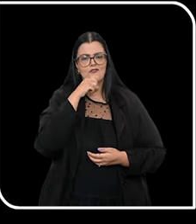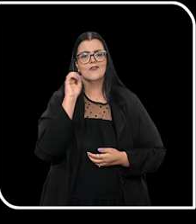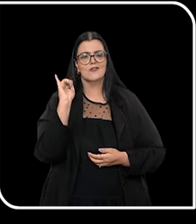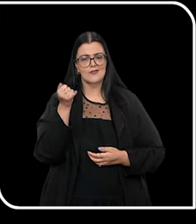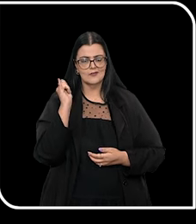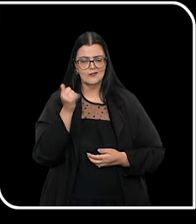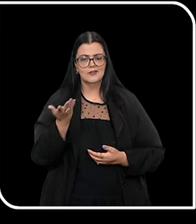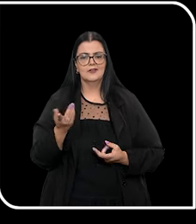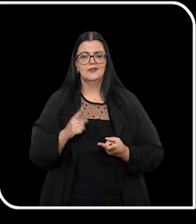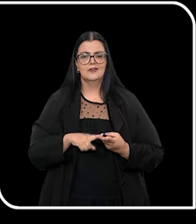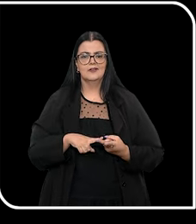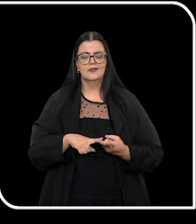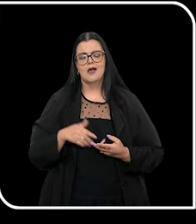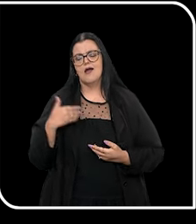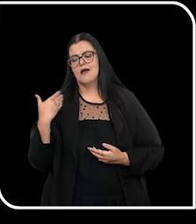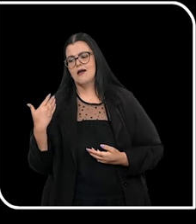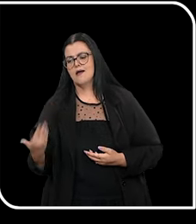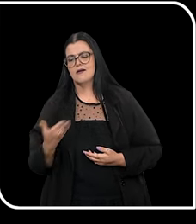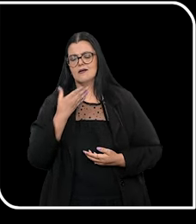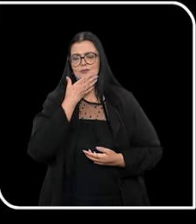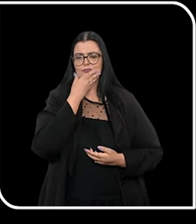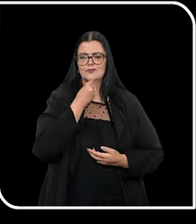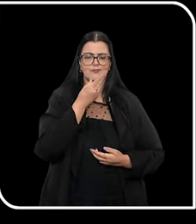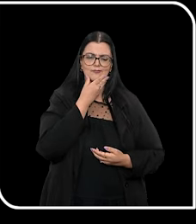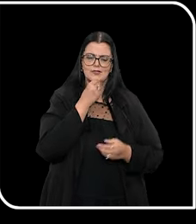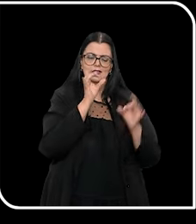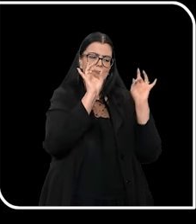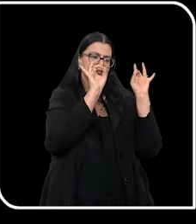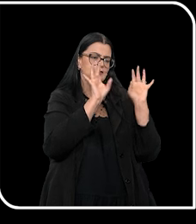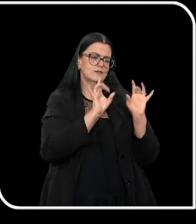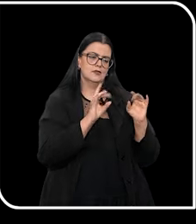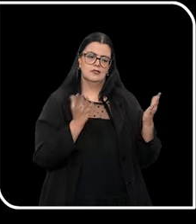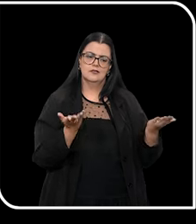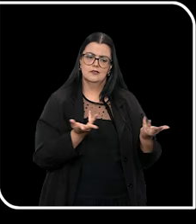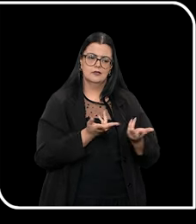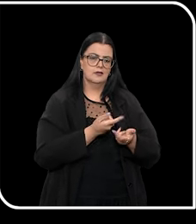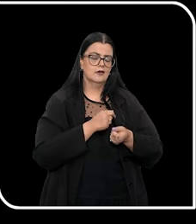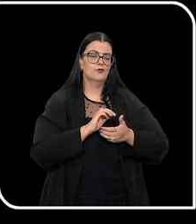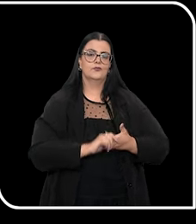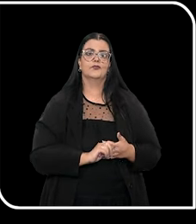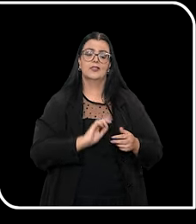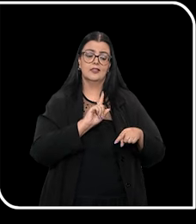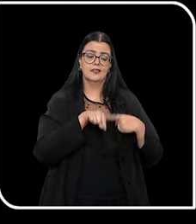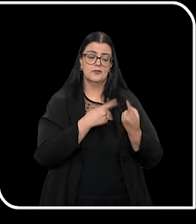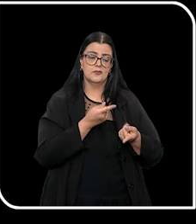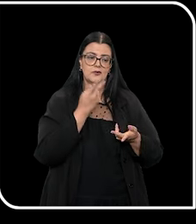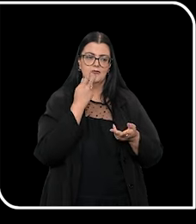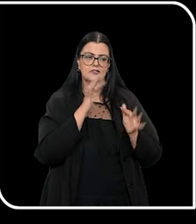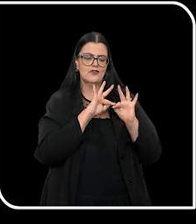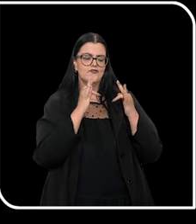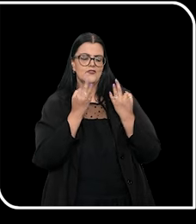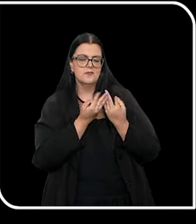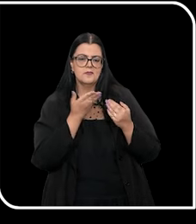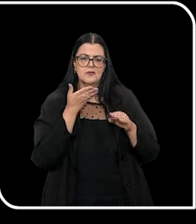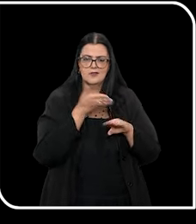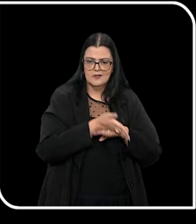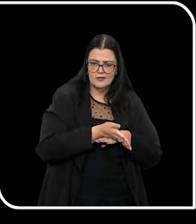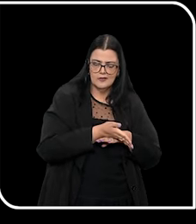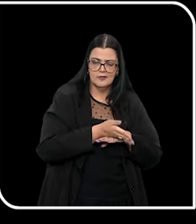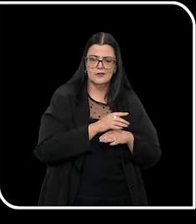contar ah Fulano aquele menino é tão especial aí ele vem veio para aquela